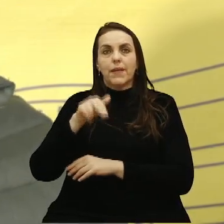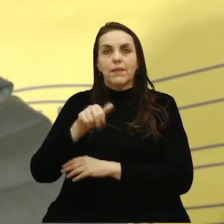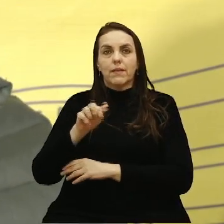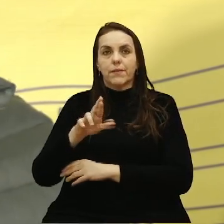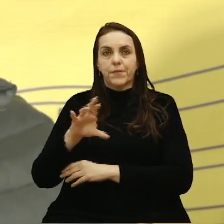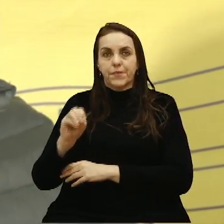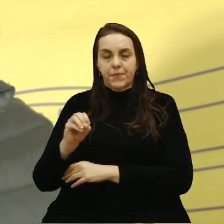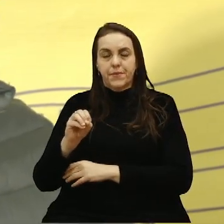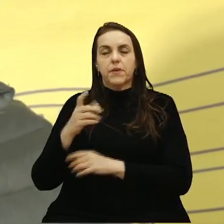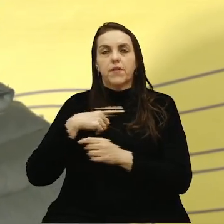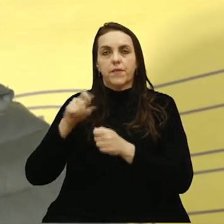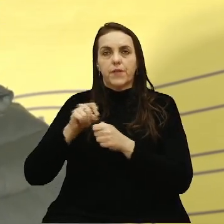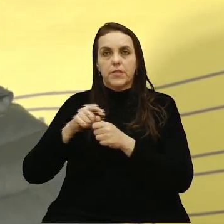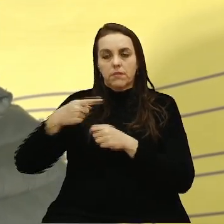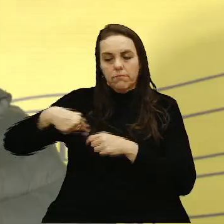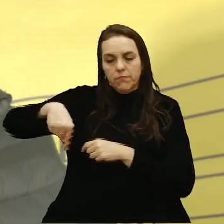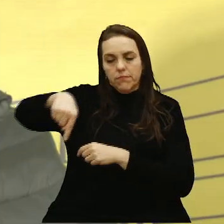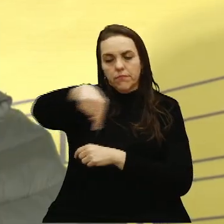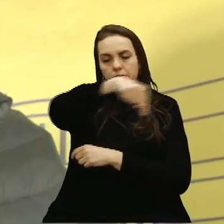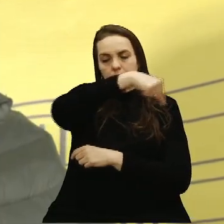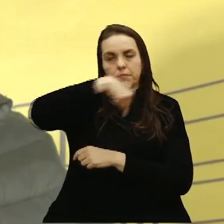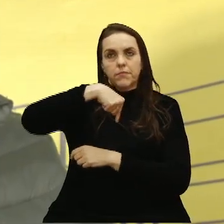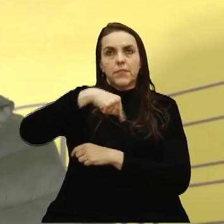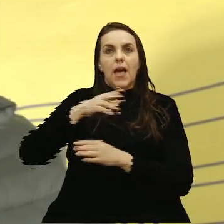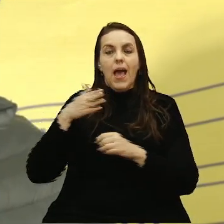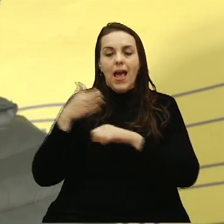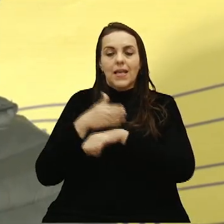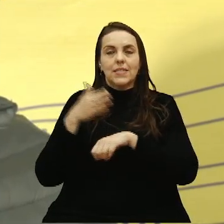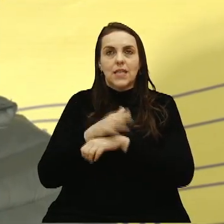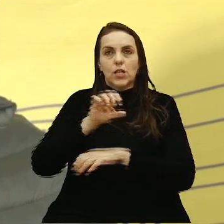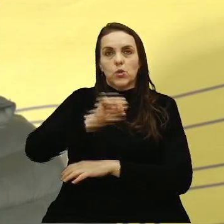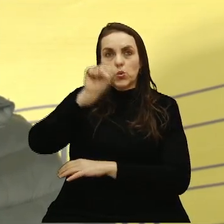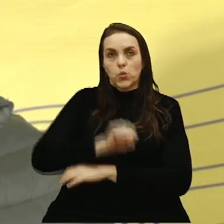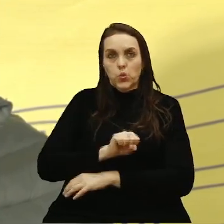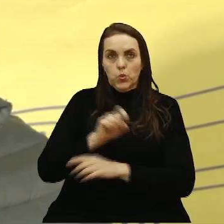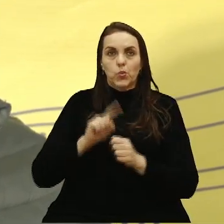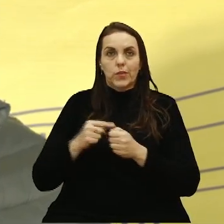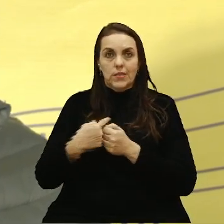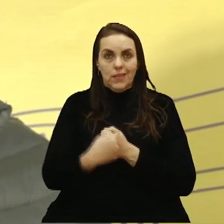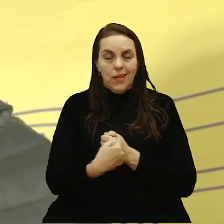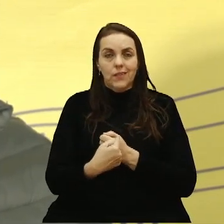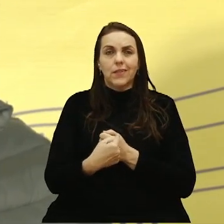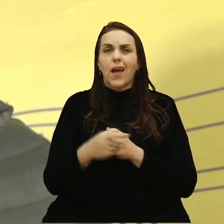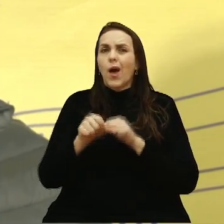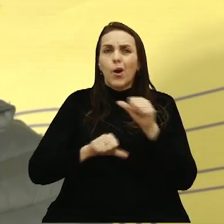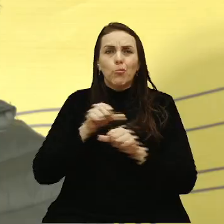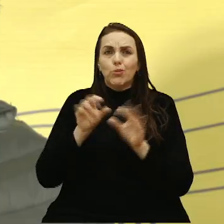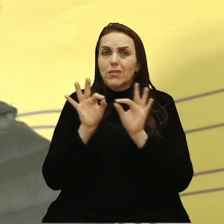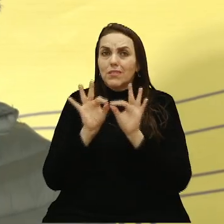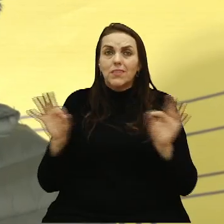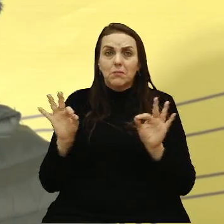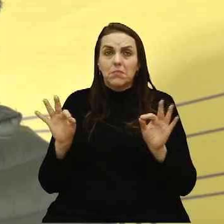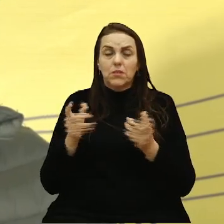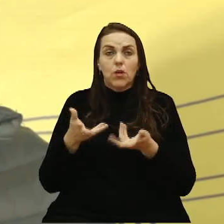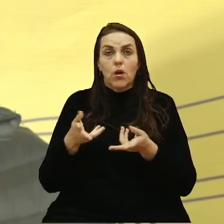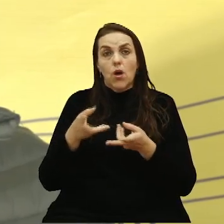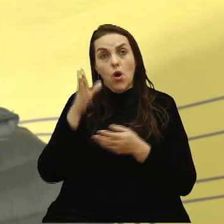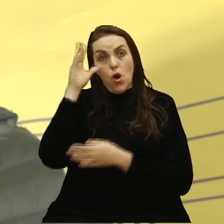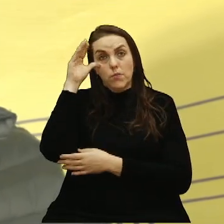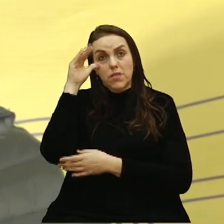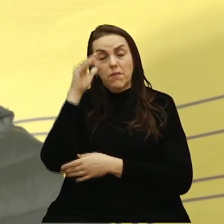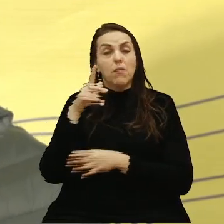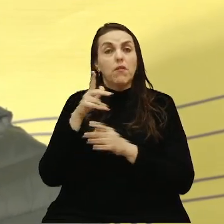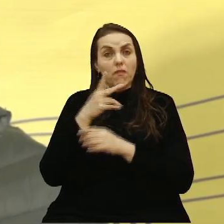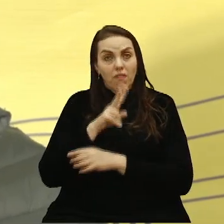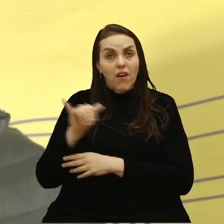ali a Avenida Bom Pastor, que dá acesso à zona sul da cidade. É uma mudança simples e, pelo que a gente observa, vai